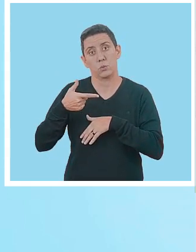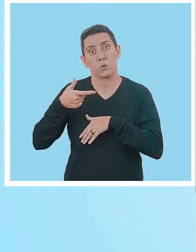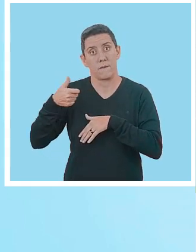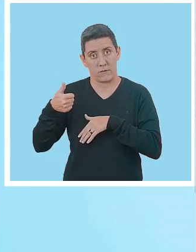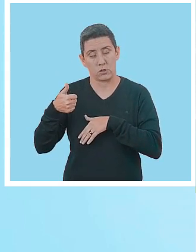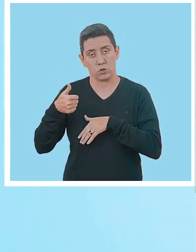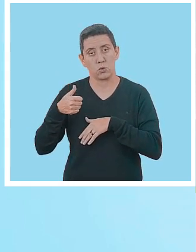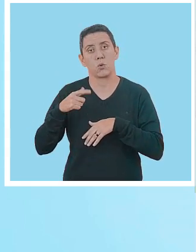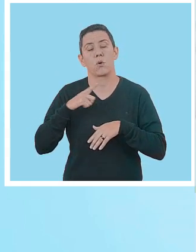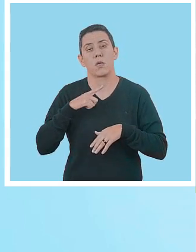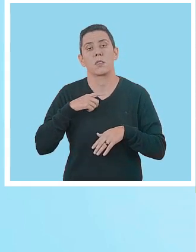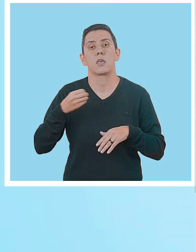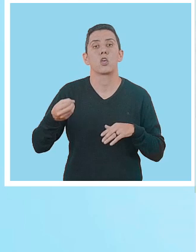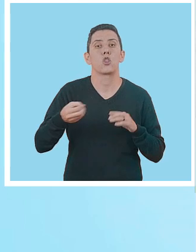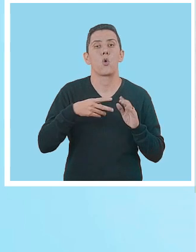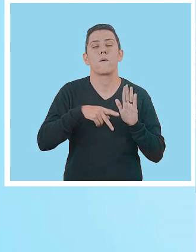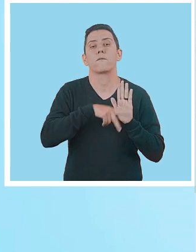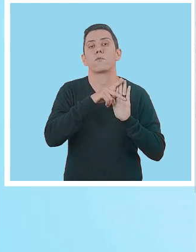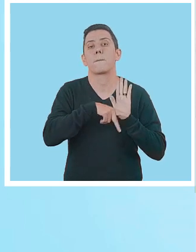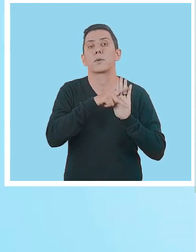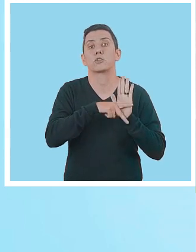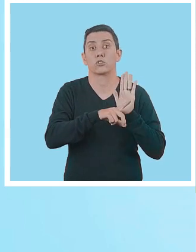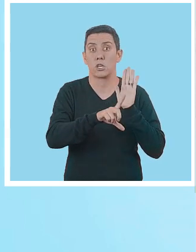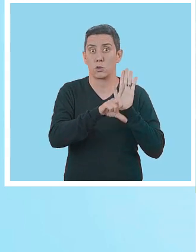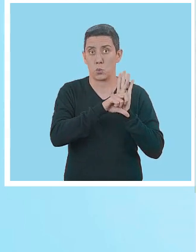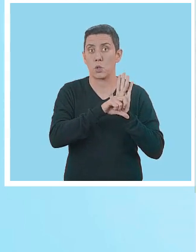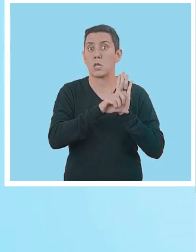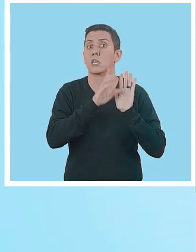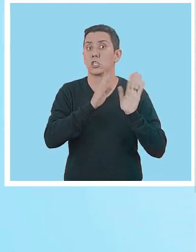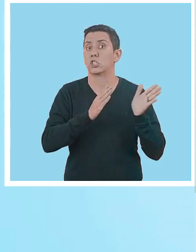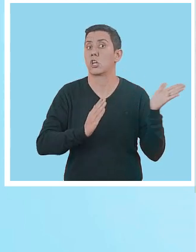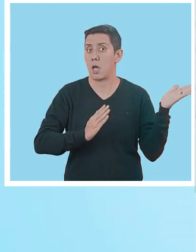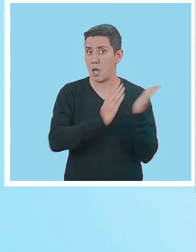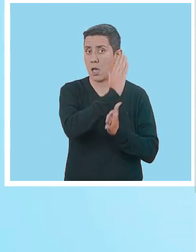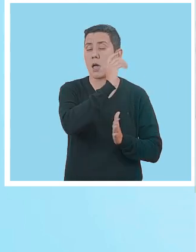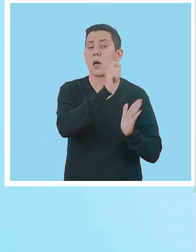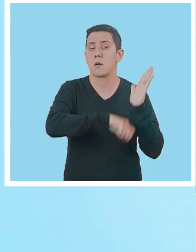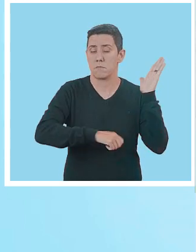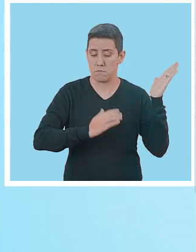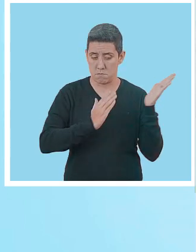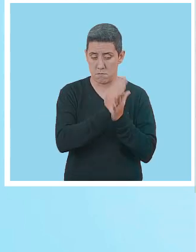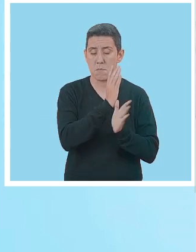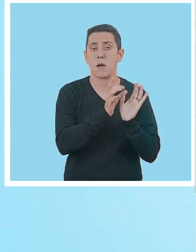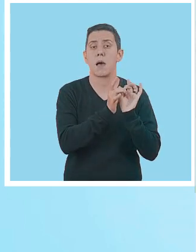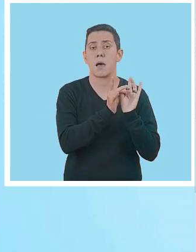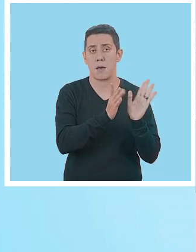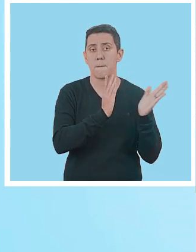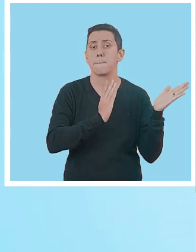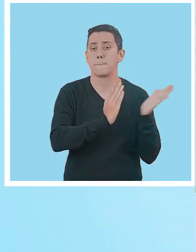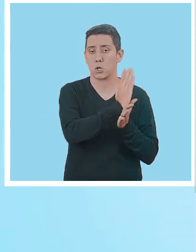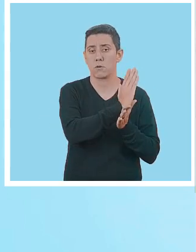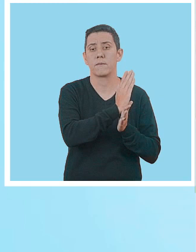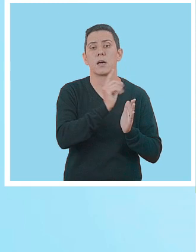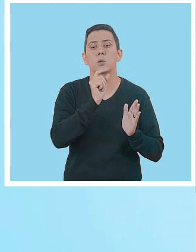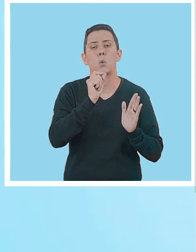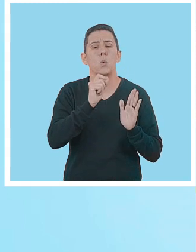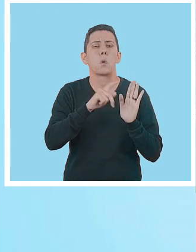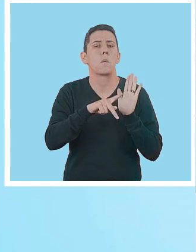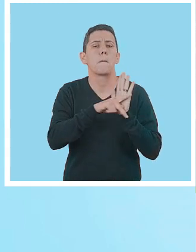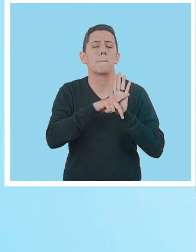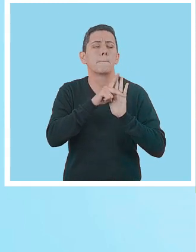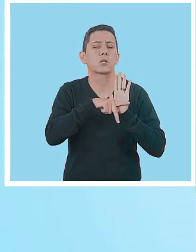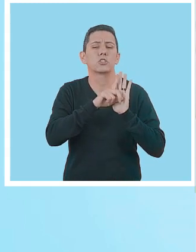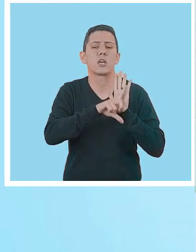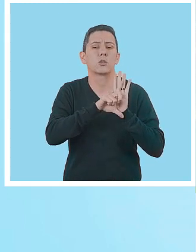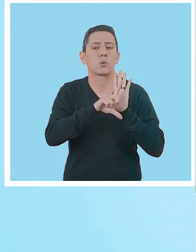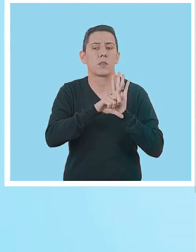lei 5829 ele foi aprovado na Câmara dos Deputados um mês passado ele está indo para